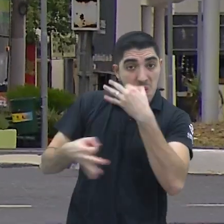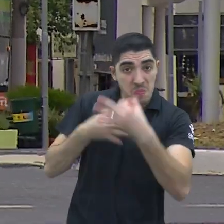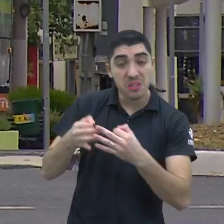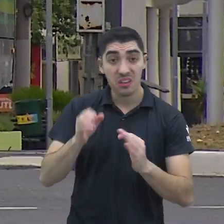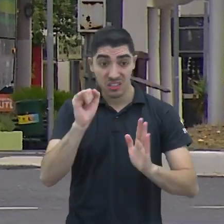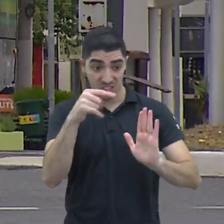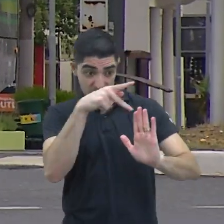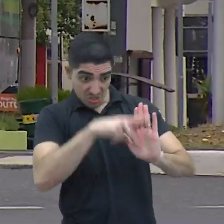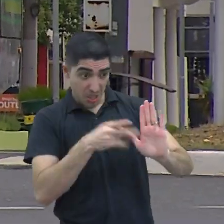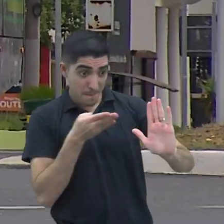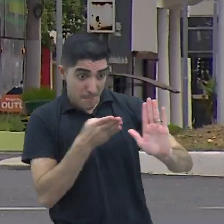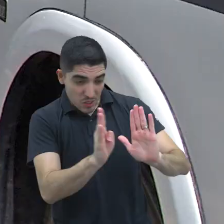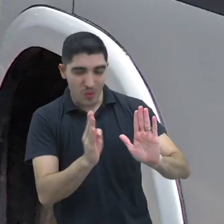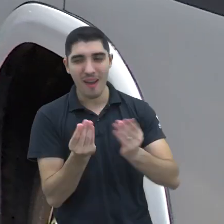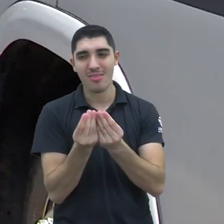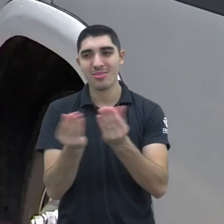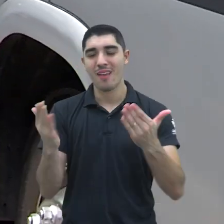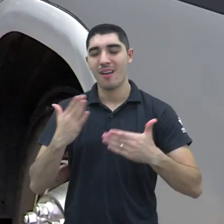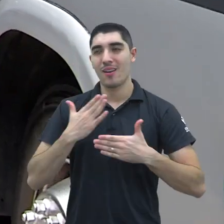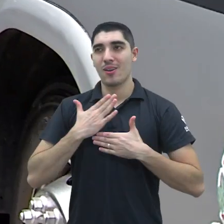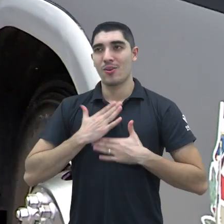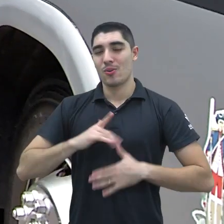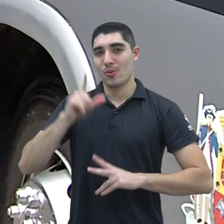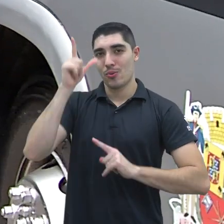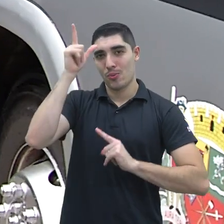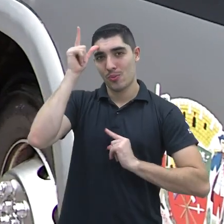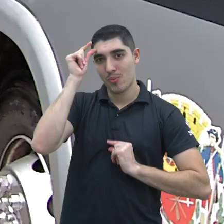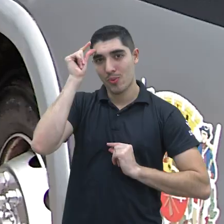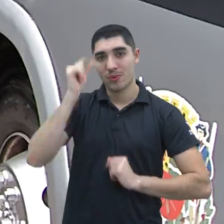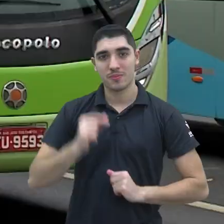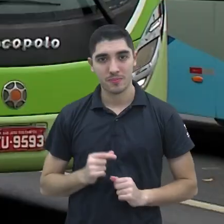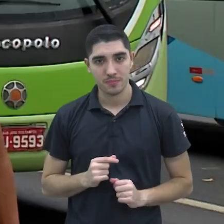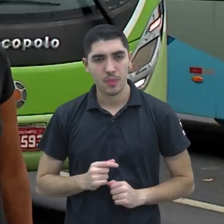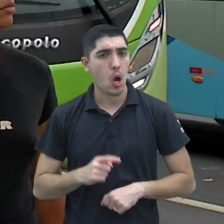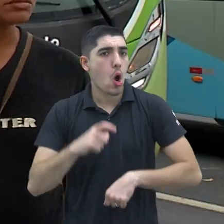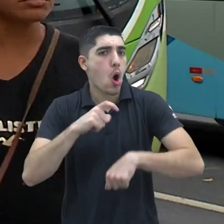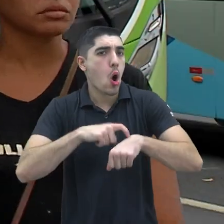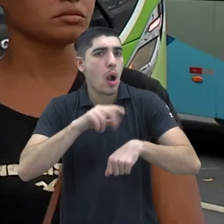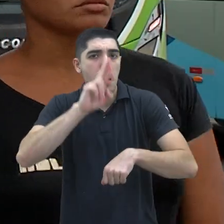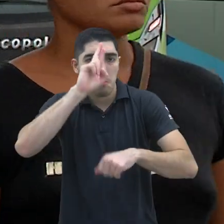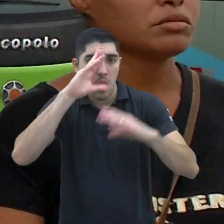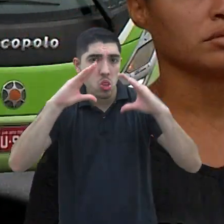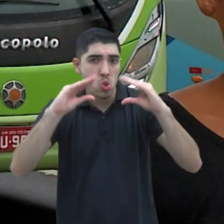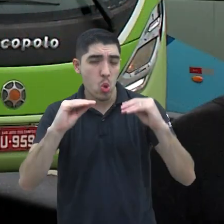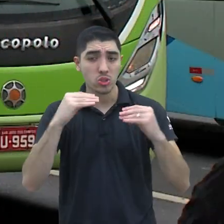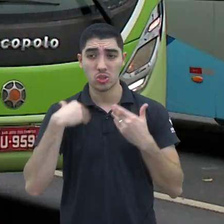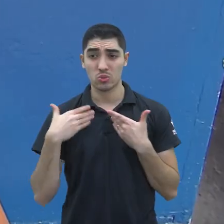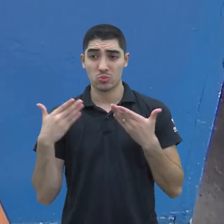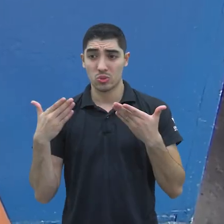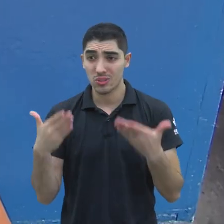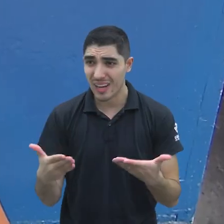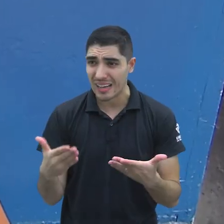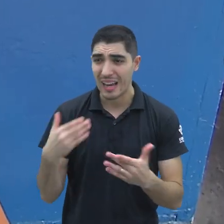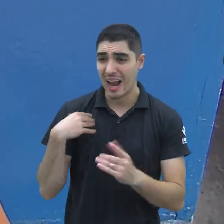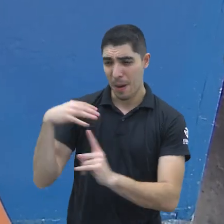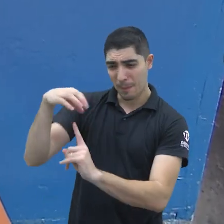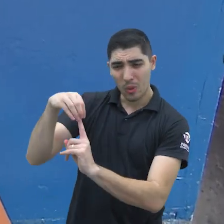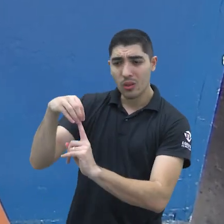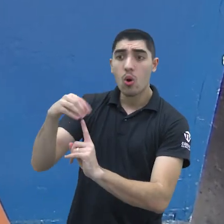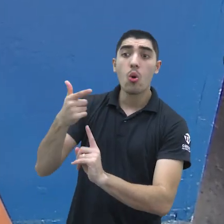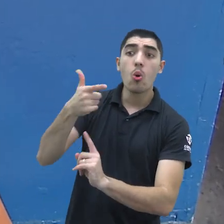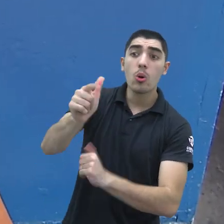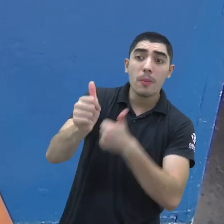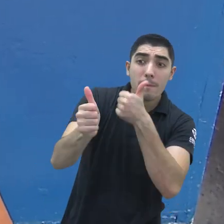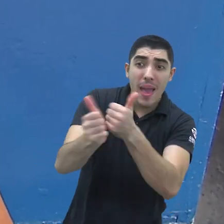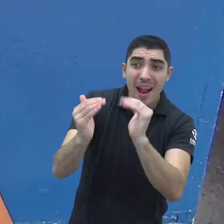José dos Campos, se aprovado, o projeto vai trazer mais tranquilidade e segurança na volta para casa. Meia-noite, se a gente puder